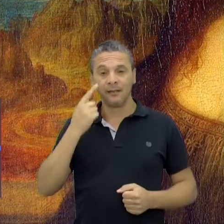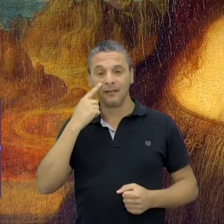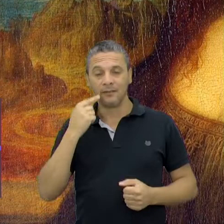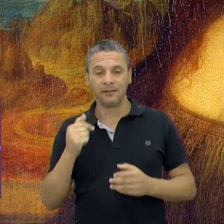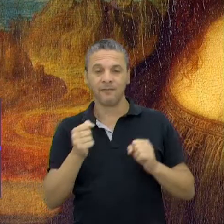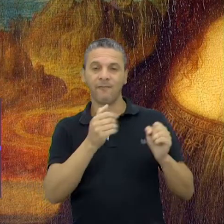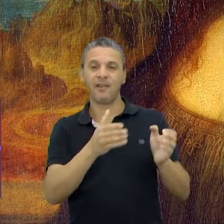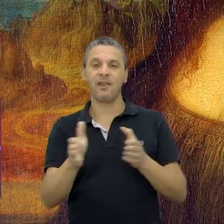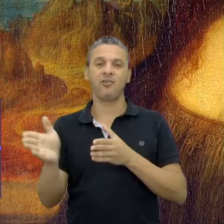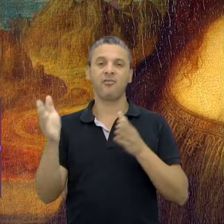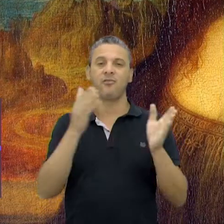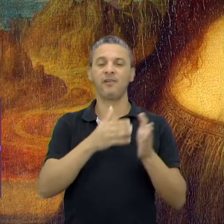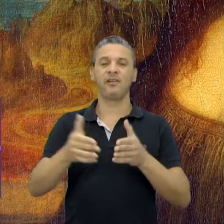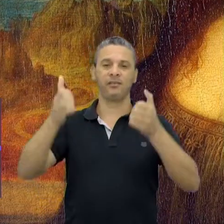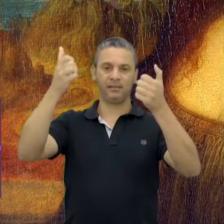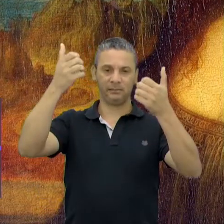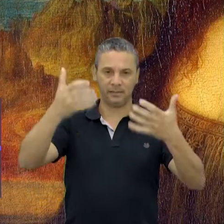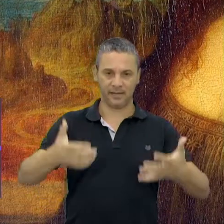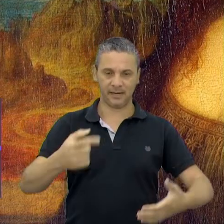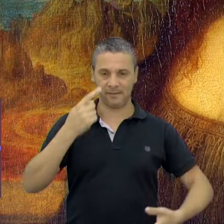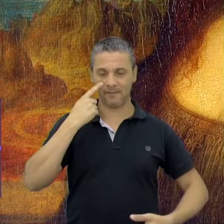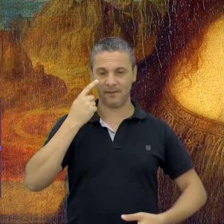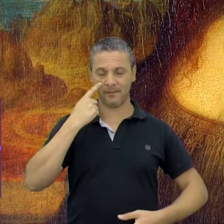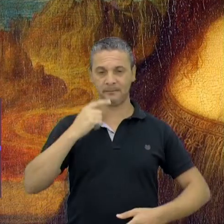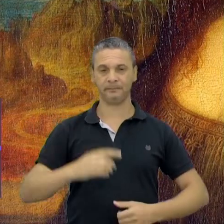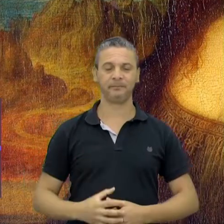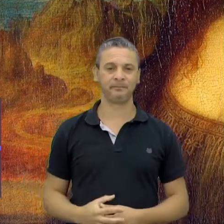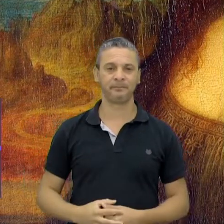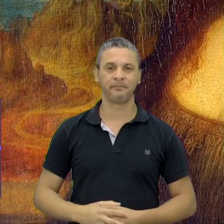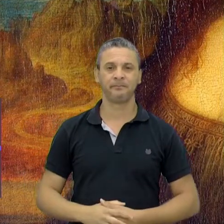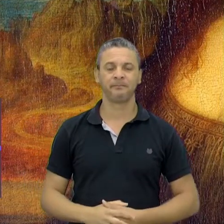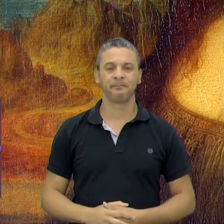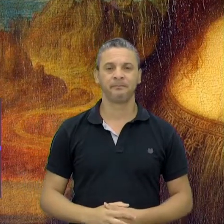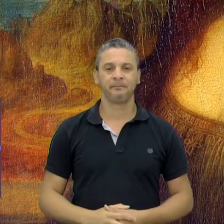um vídeo falando um pouquinho sobre isso. Com vocês aí.